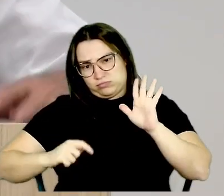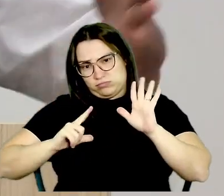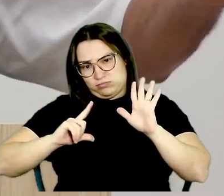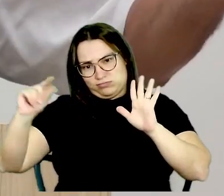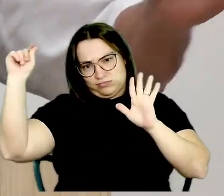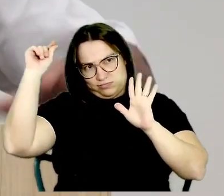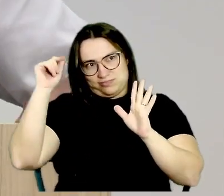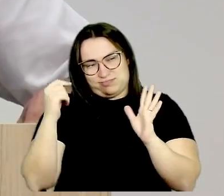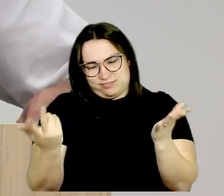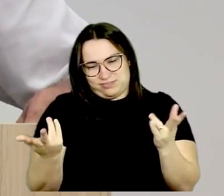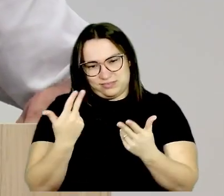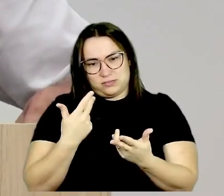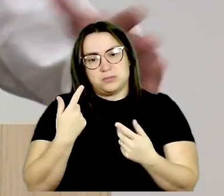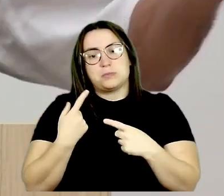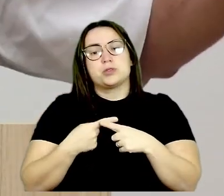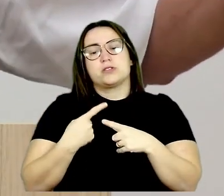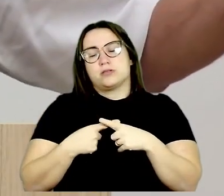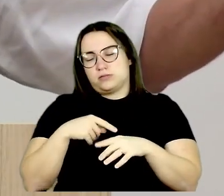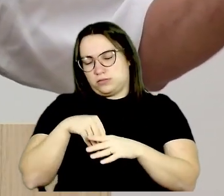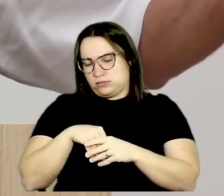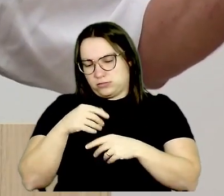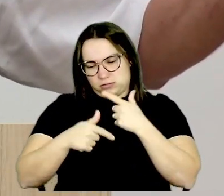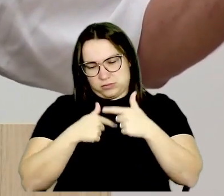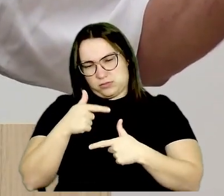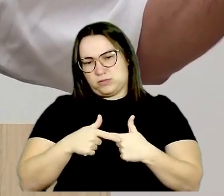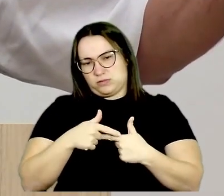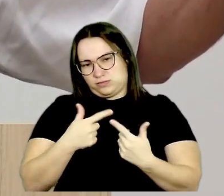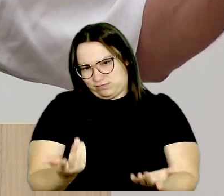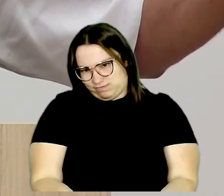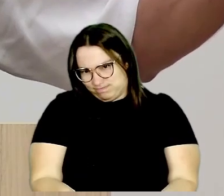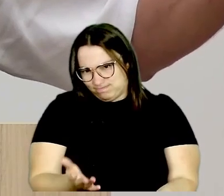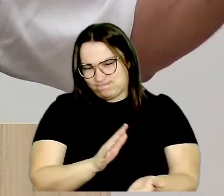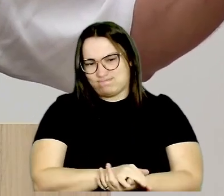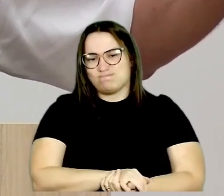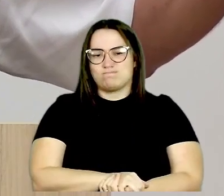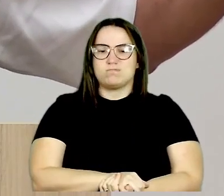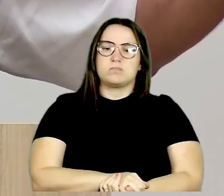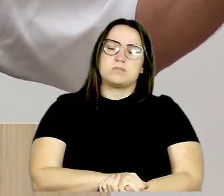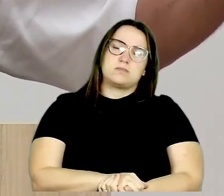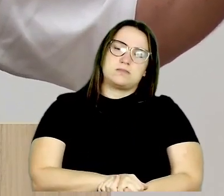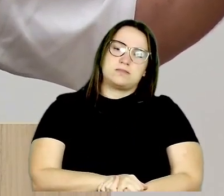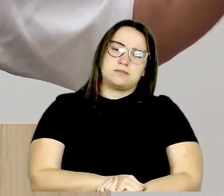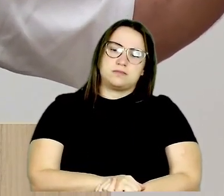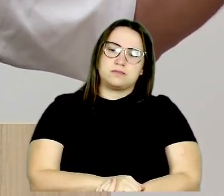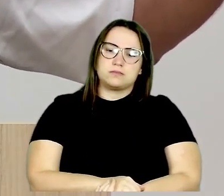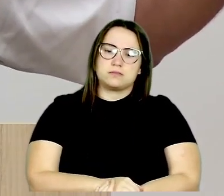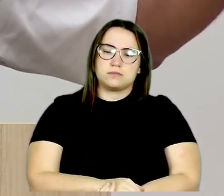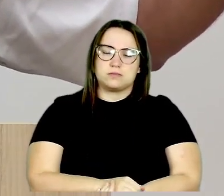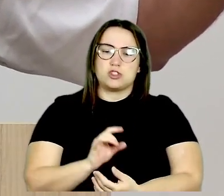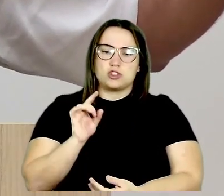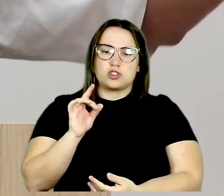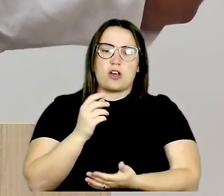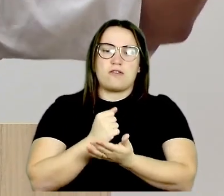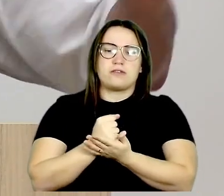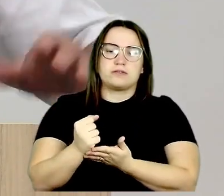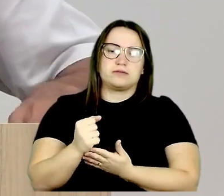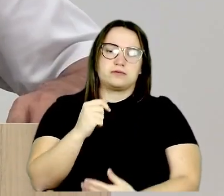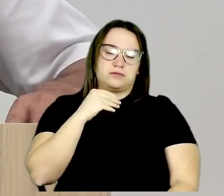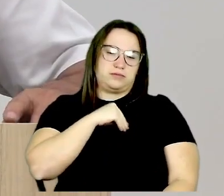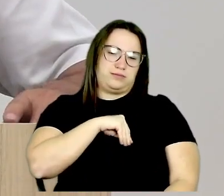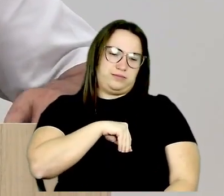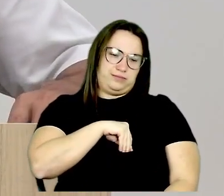popular. Porque ele está lá para trabalhar. Eu não sei o que ele está fazendo lá. Só para chegar o vencimento no final do mês